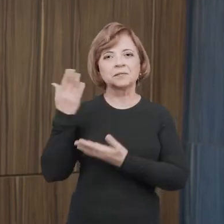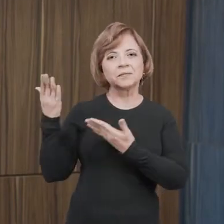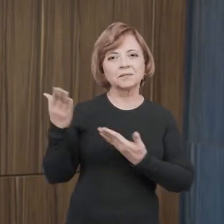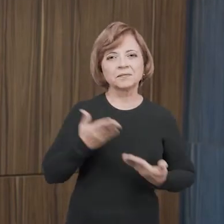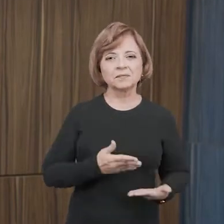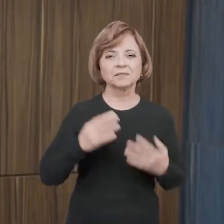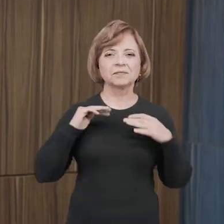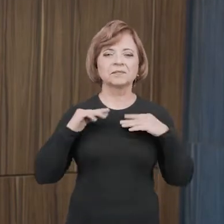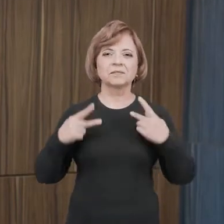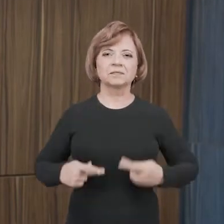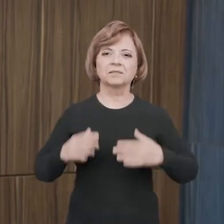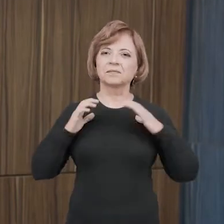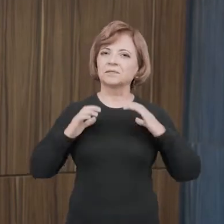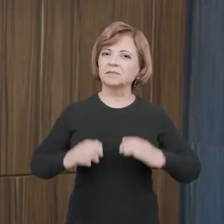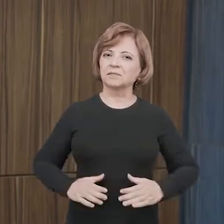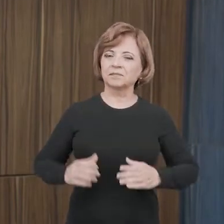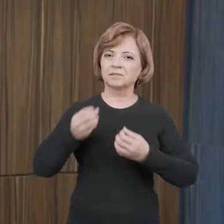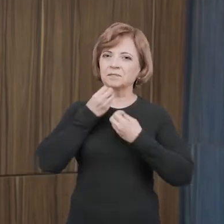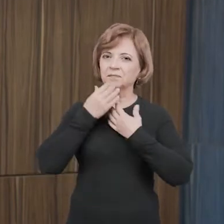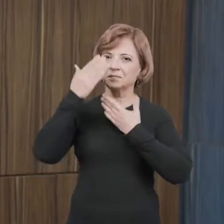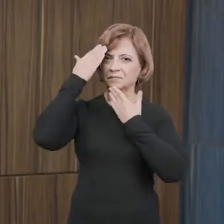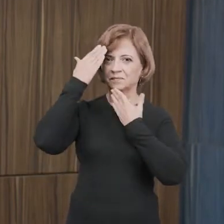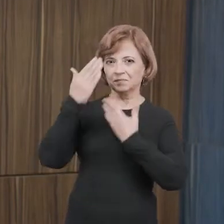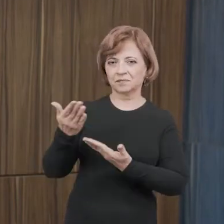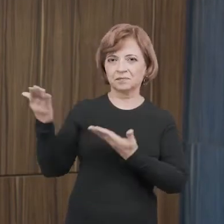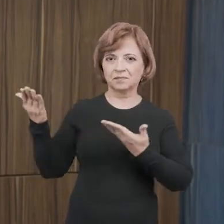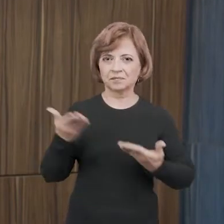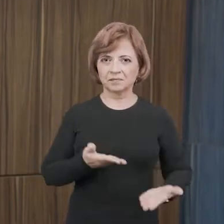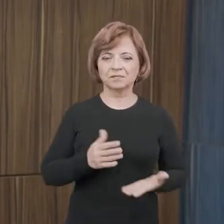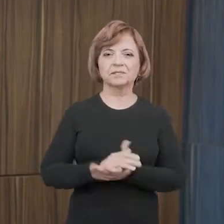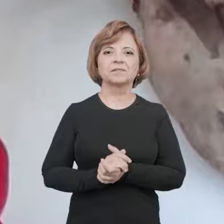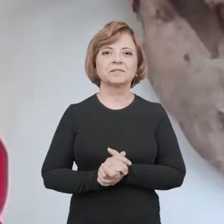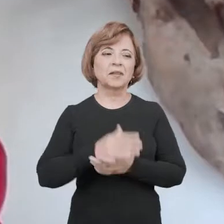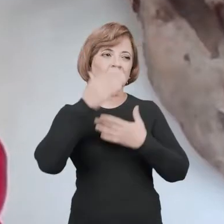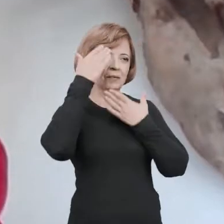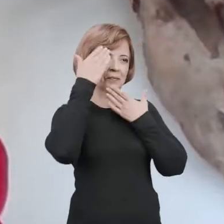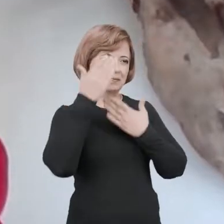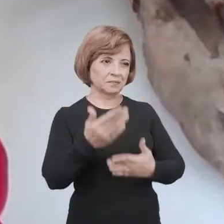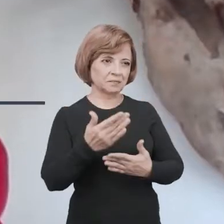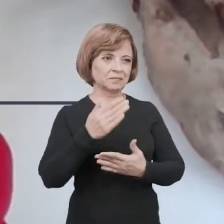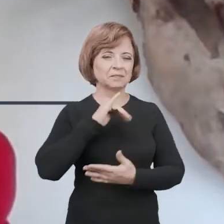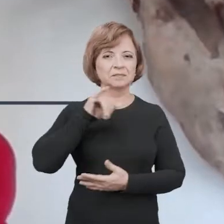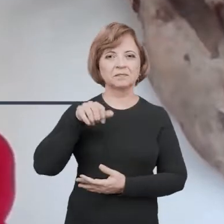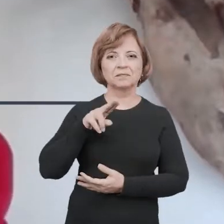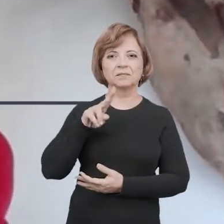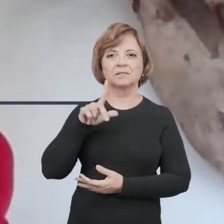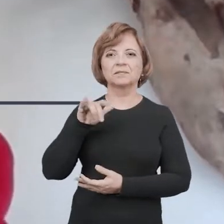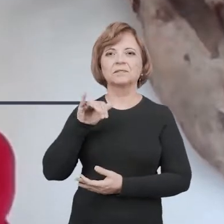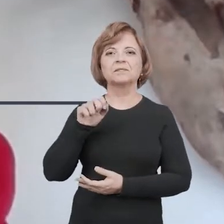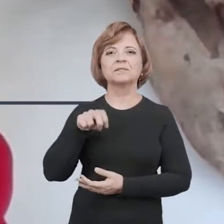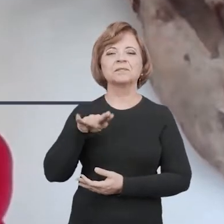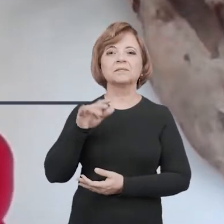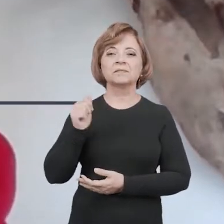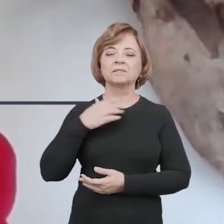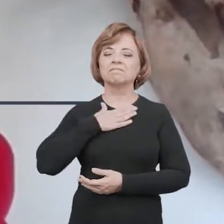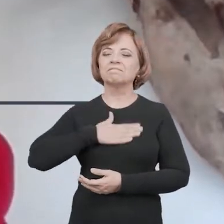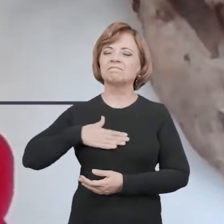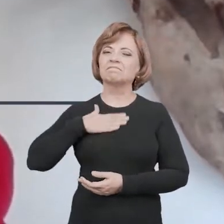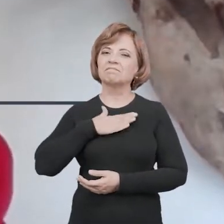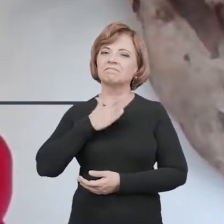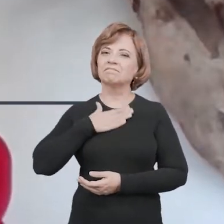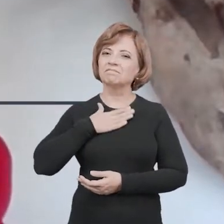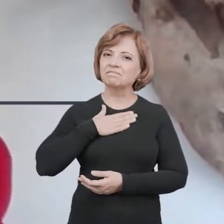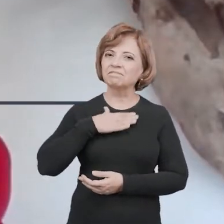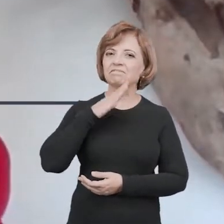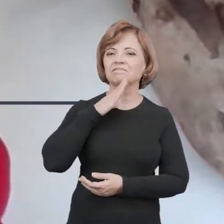ao MP Cidadão. Muito obrigada pela presença da senhora aqui no nosso programa. Boa tarde, Juliana. O prazer é meu por